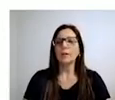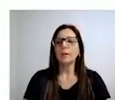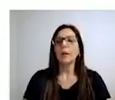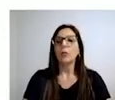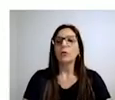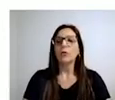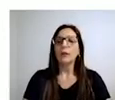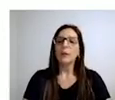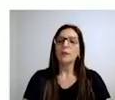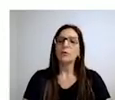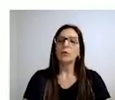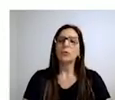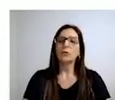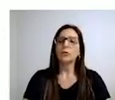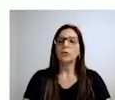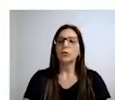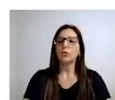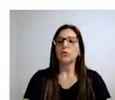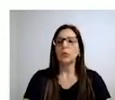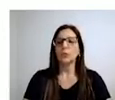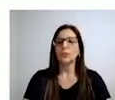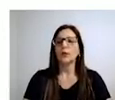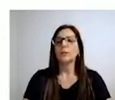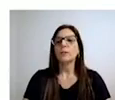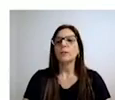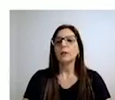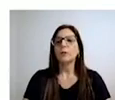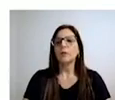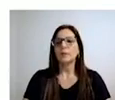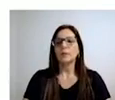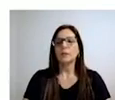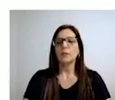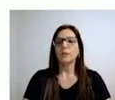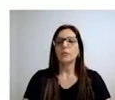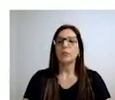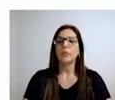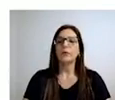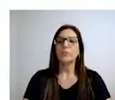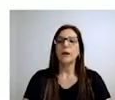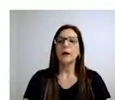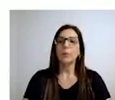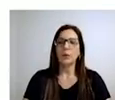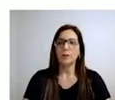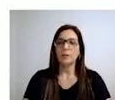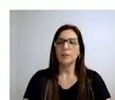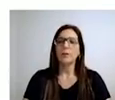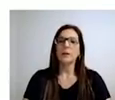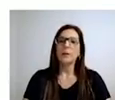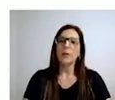algas, contêm apenas um conjunto de cromossomos, sendo estes indivíduos chamados de